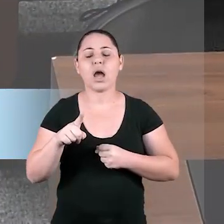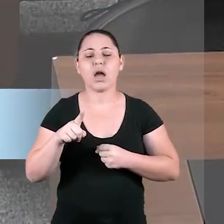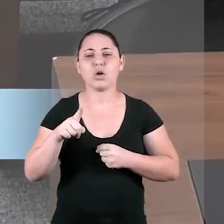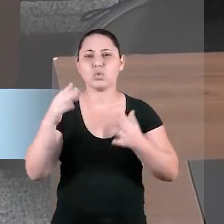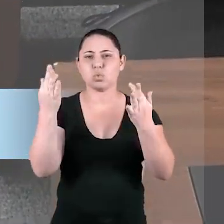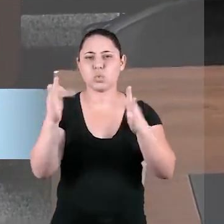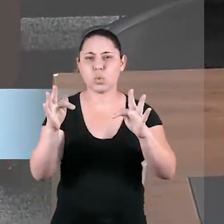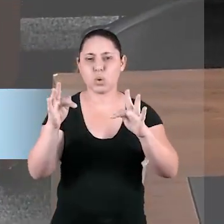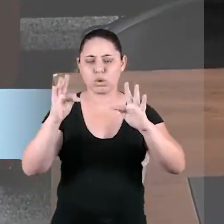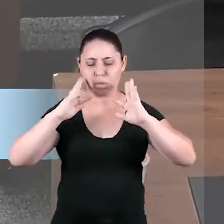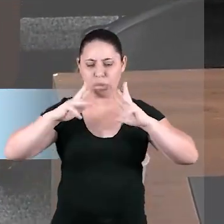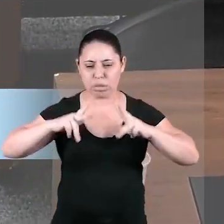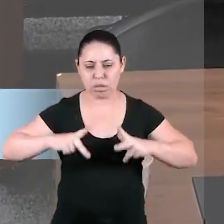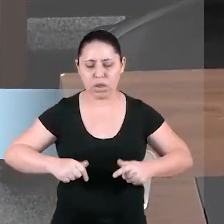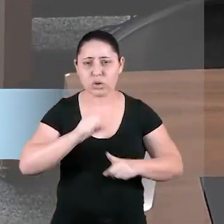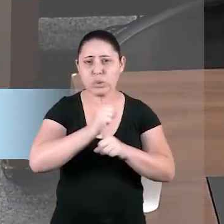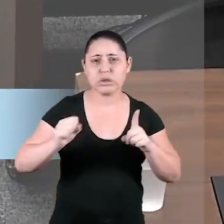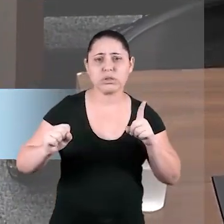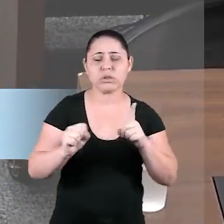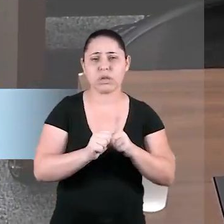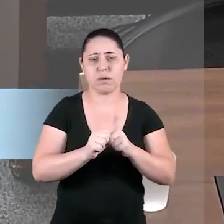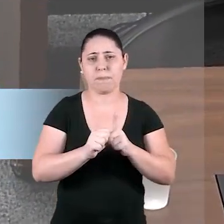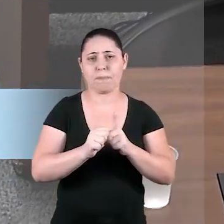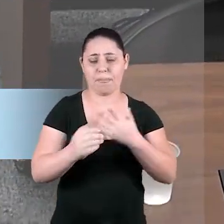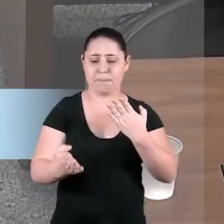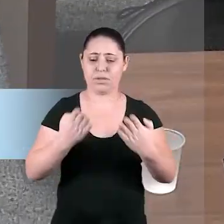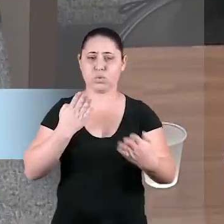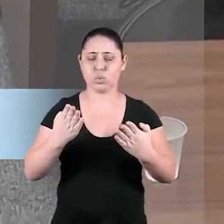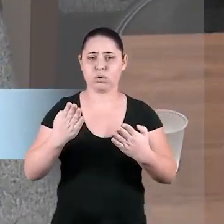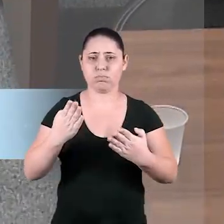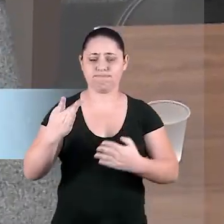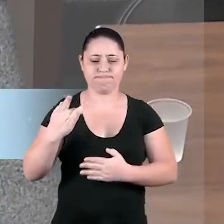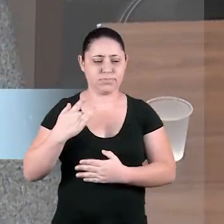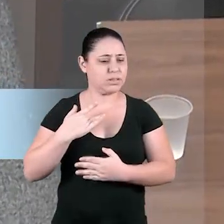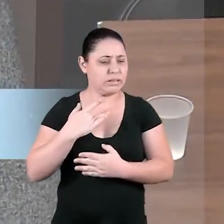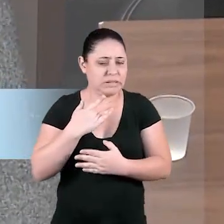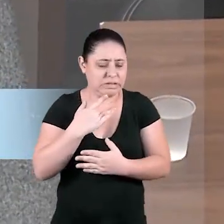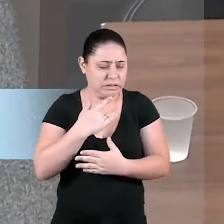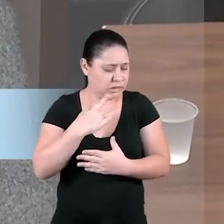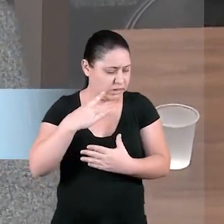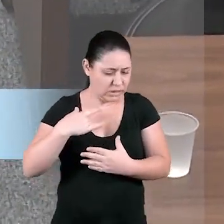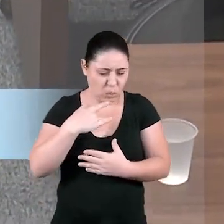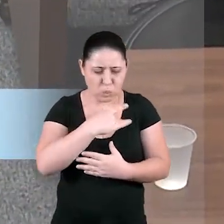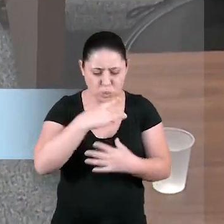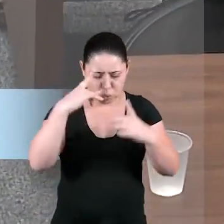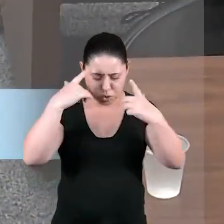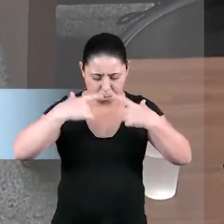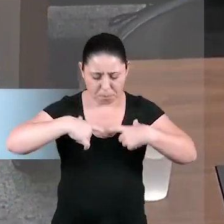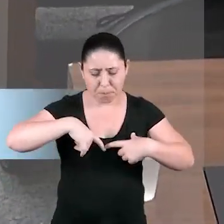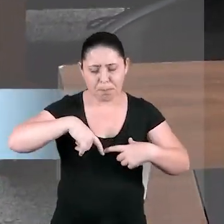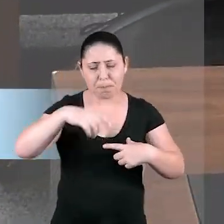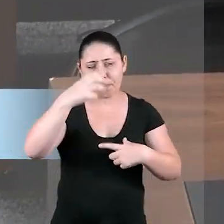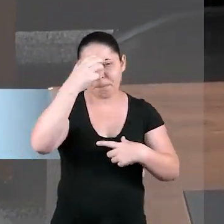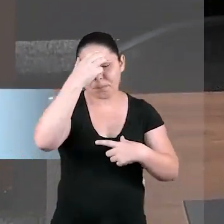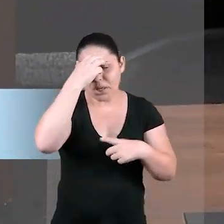a dor física, a social, a psicológica e a espiritual. Então, nós não podemos só lidar com uma dor. Só que a